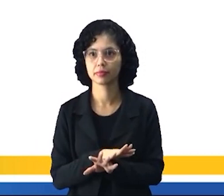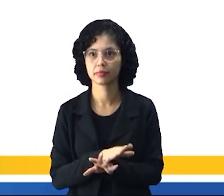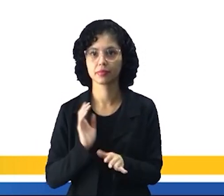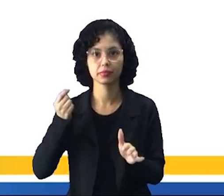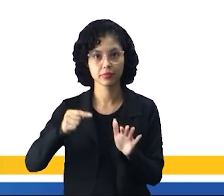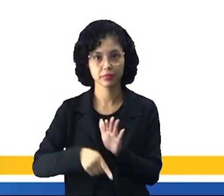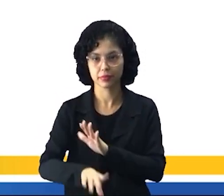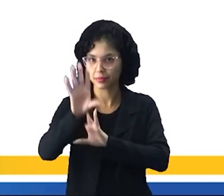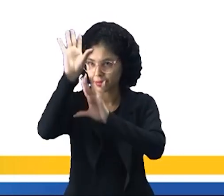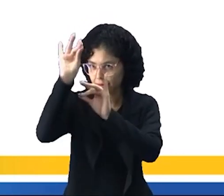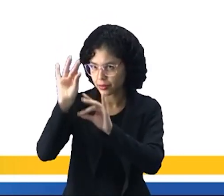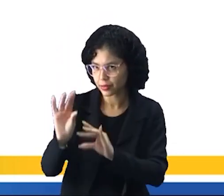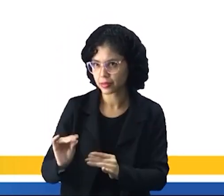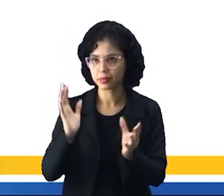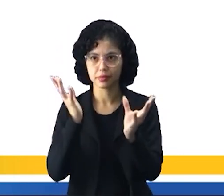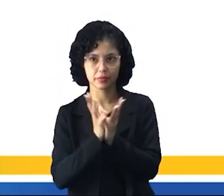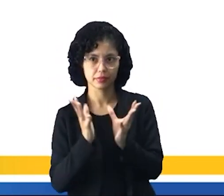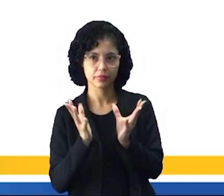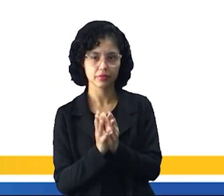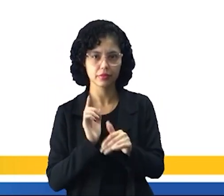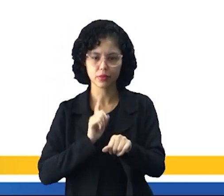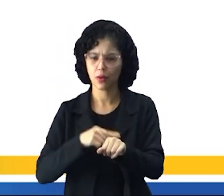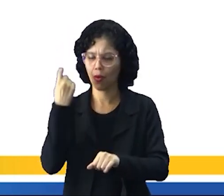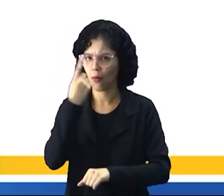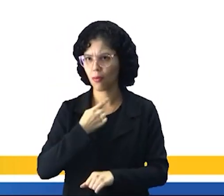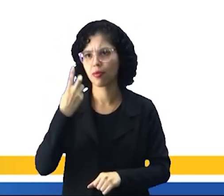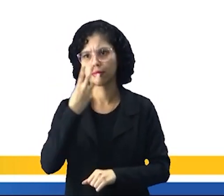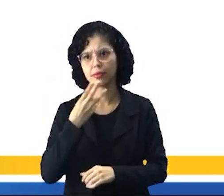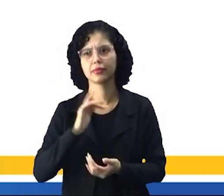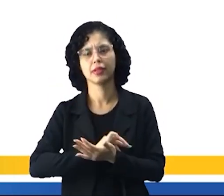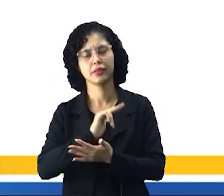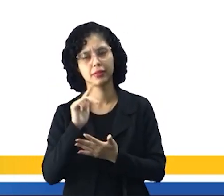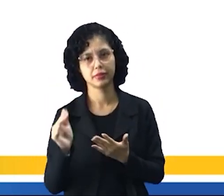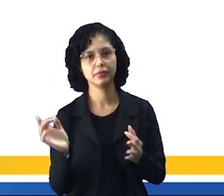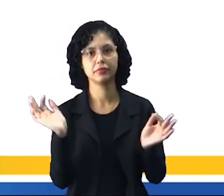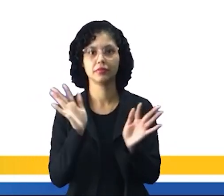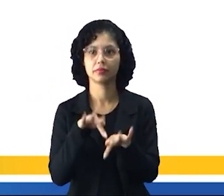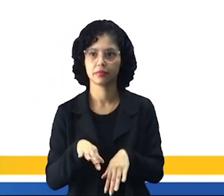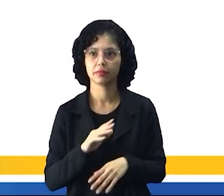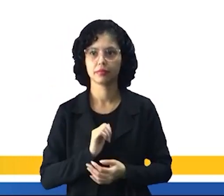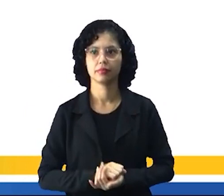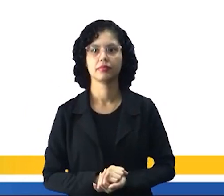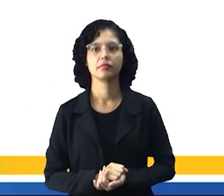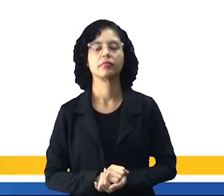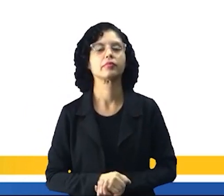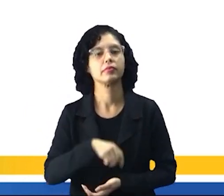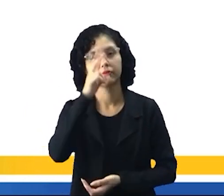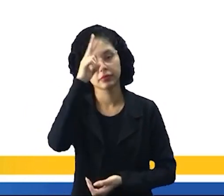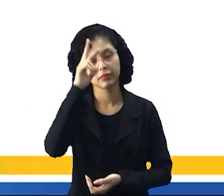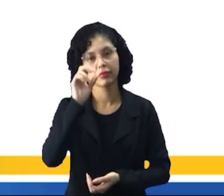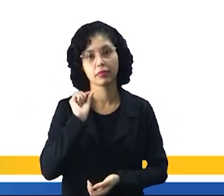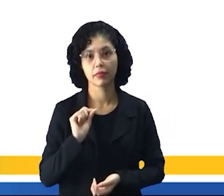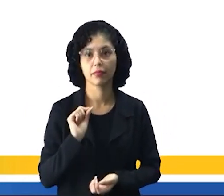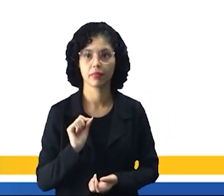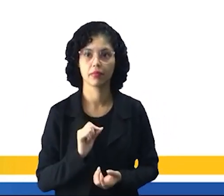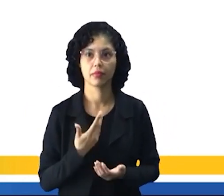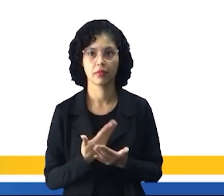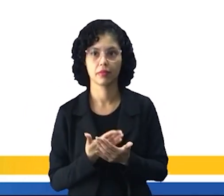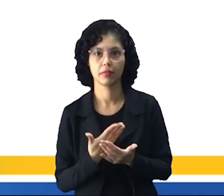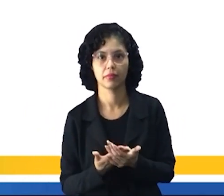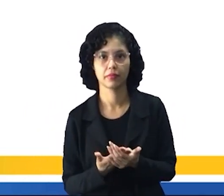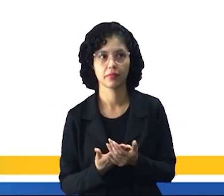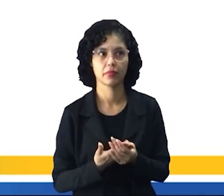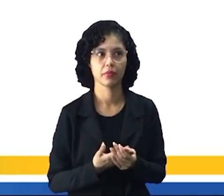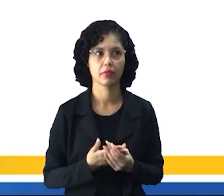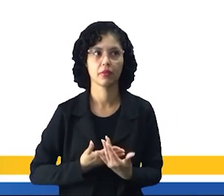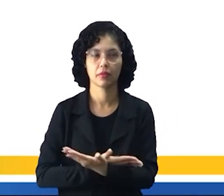for aprofundar em cada grupo, a gente vai ter horas e horas de aula aqui e não vai conseguir terminar, tudo bem? Então, lembrando sempre que a aula aqui a gente